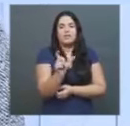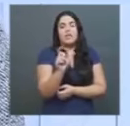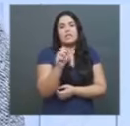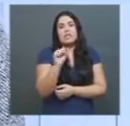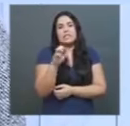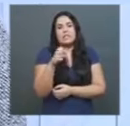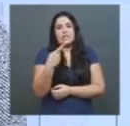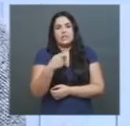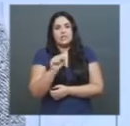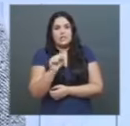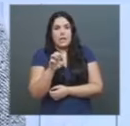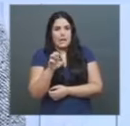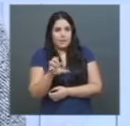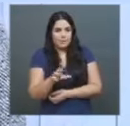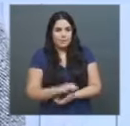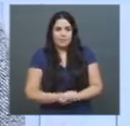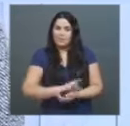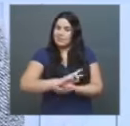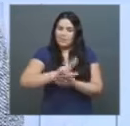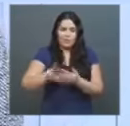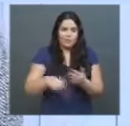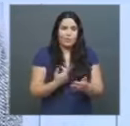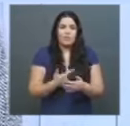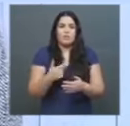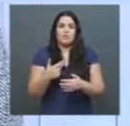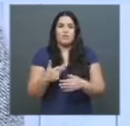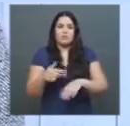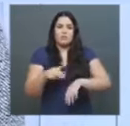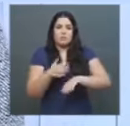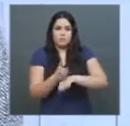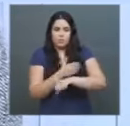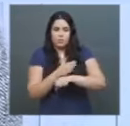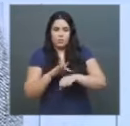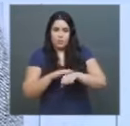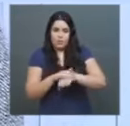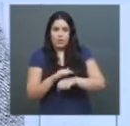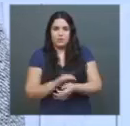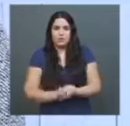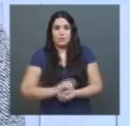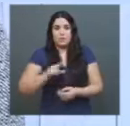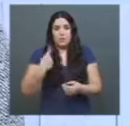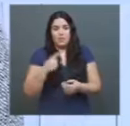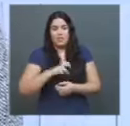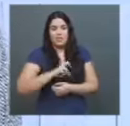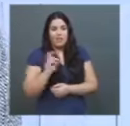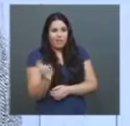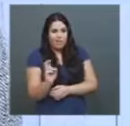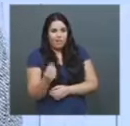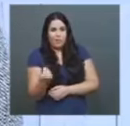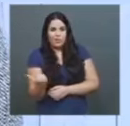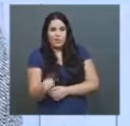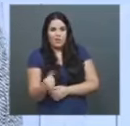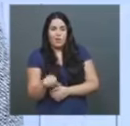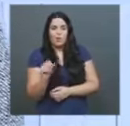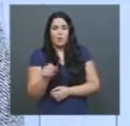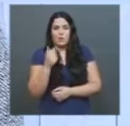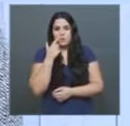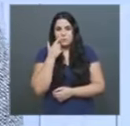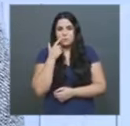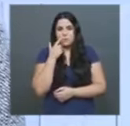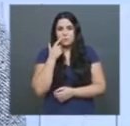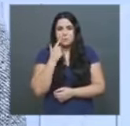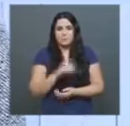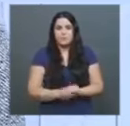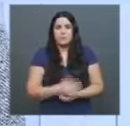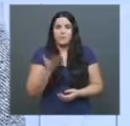doenças relacionadas ao período neonatal, para depois vem em quintos e sextos lugares as causas infantis propriamente